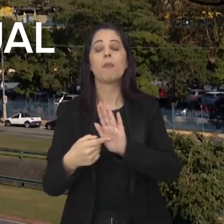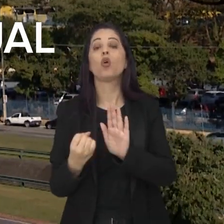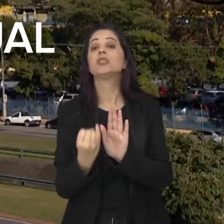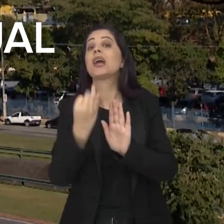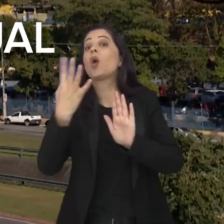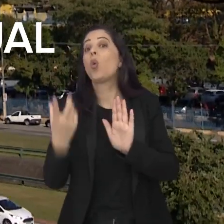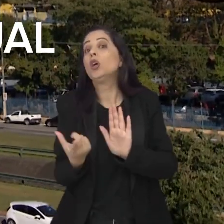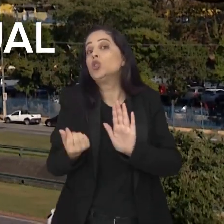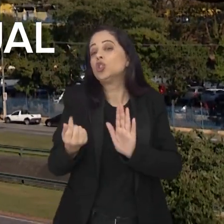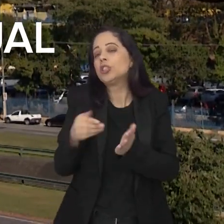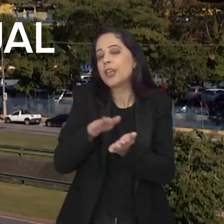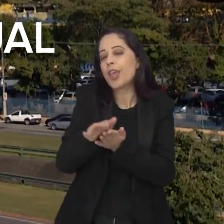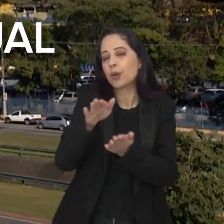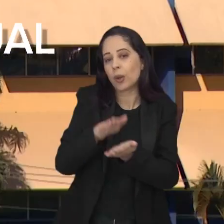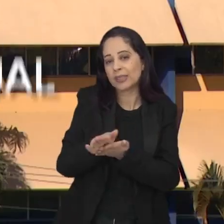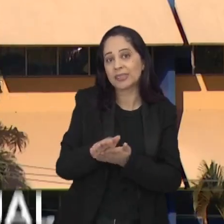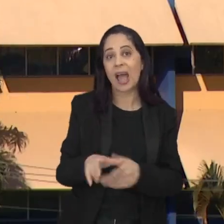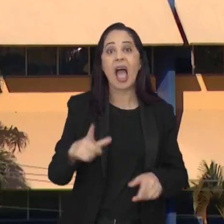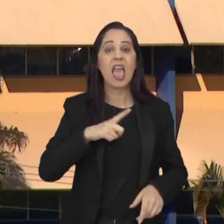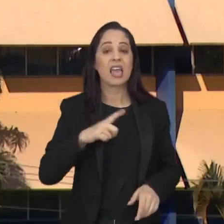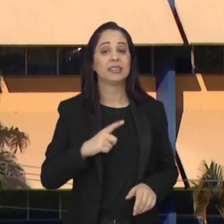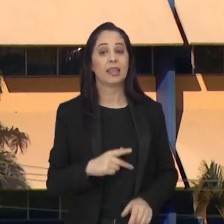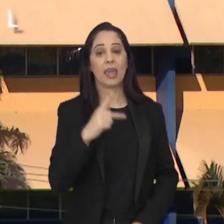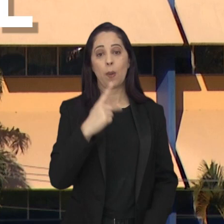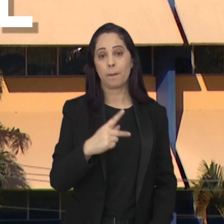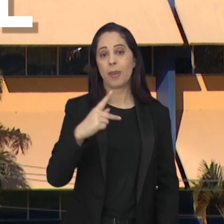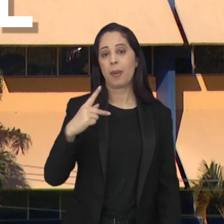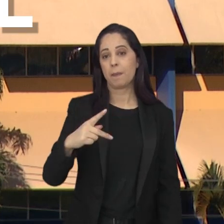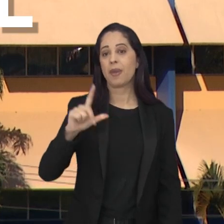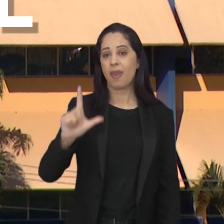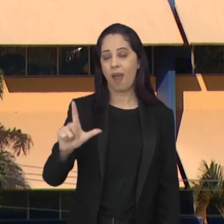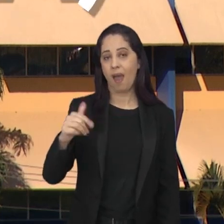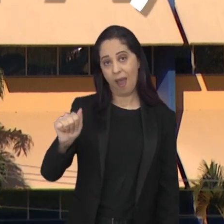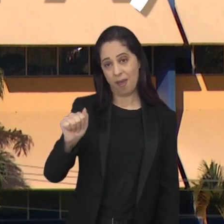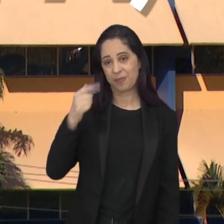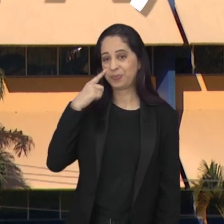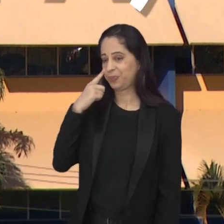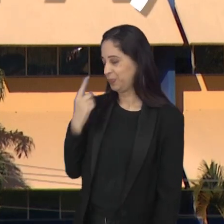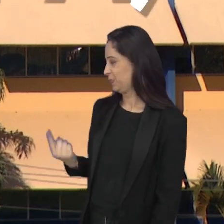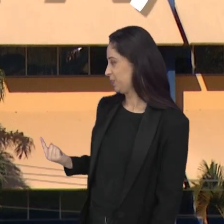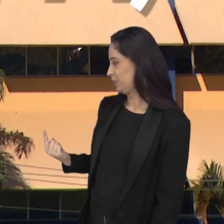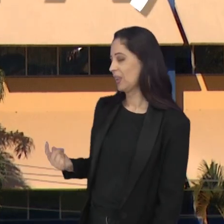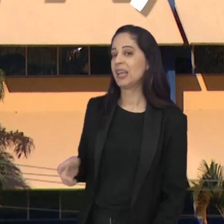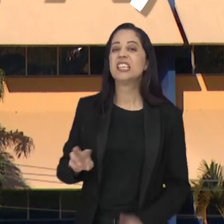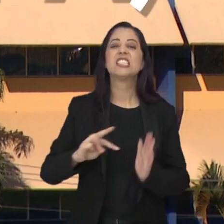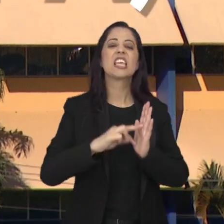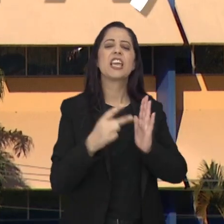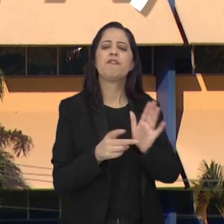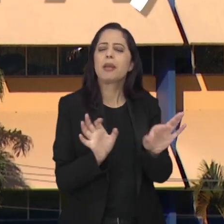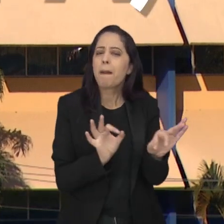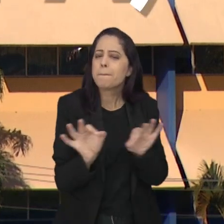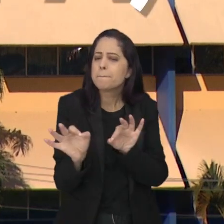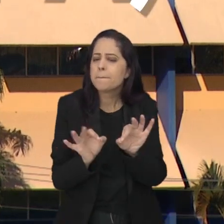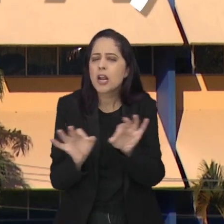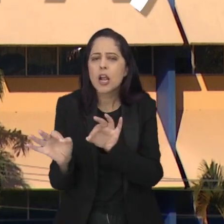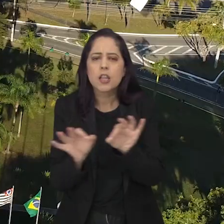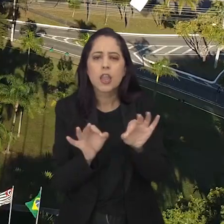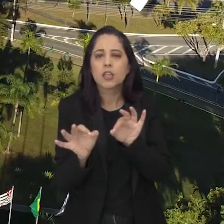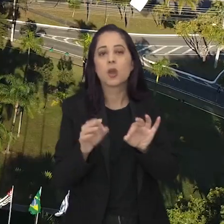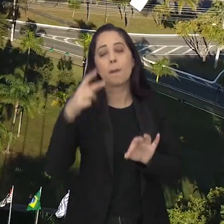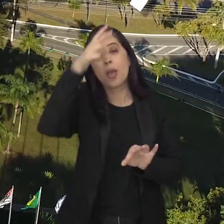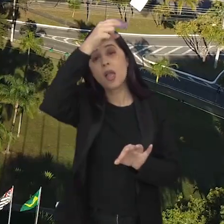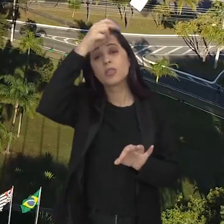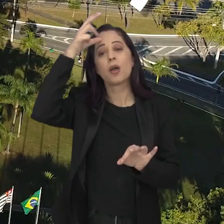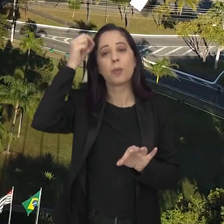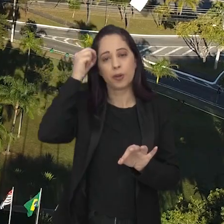e receitas para o próximo ano. Existe ainda o Plano Plurianual, o PPA, que é um planejamento econômico de